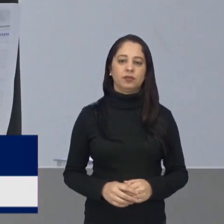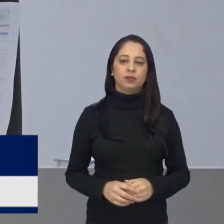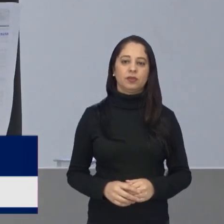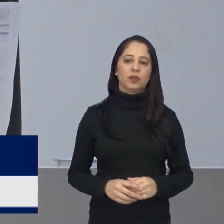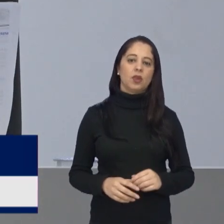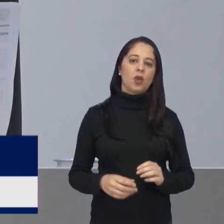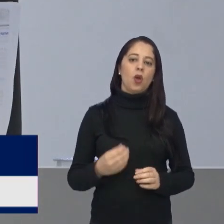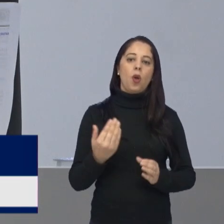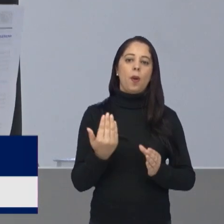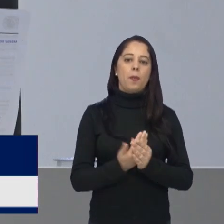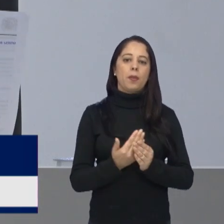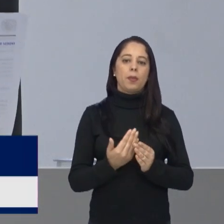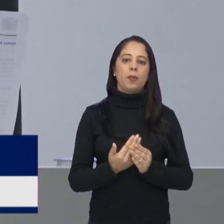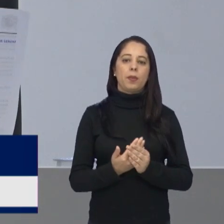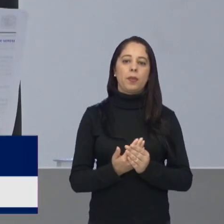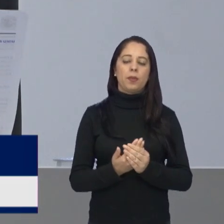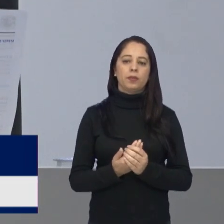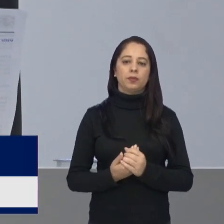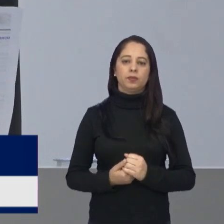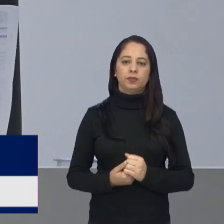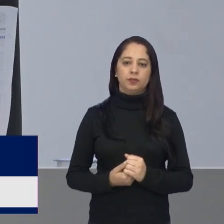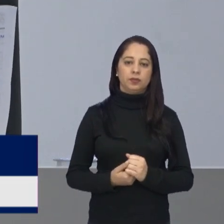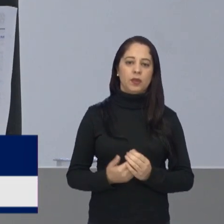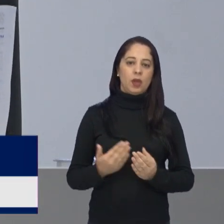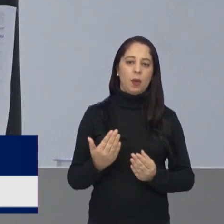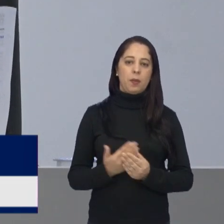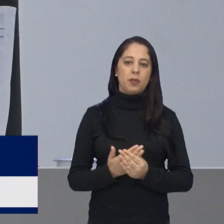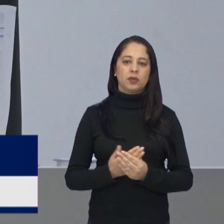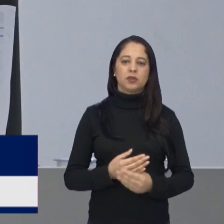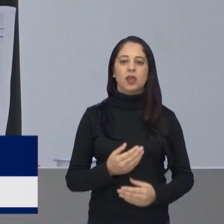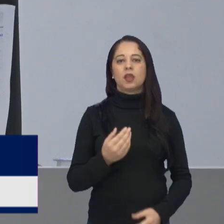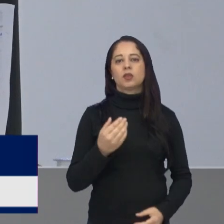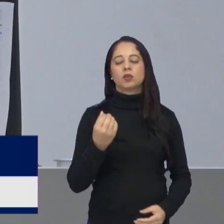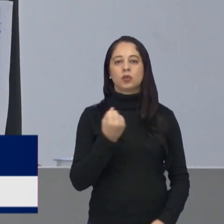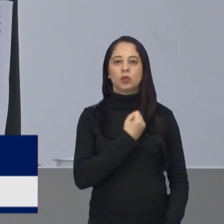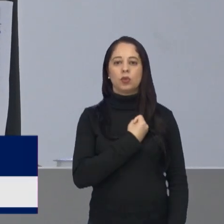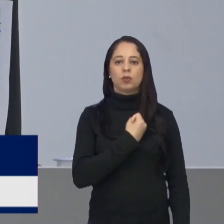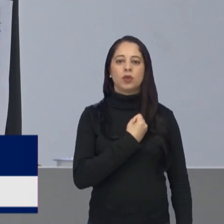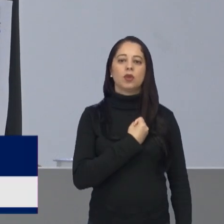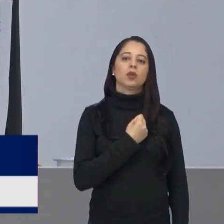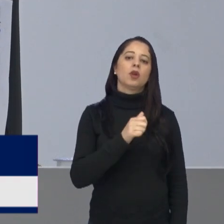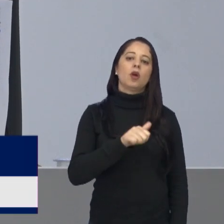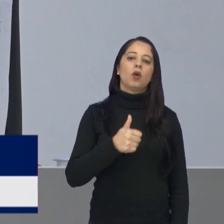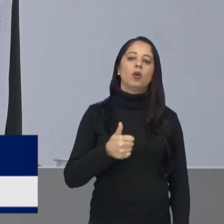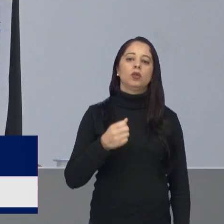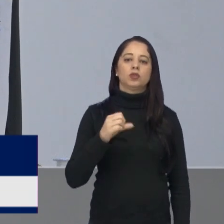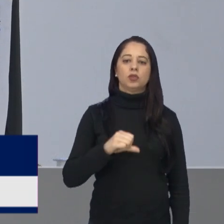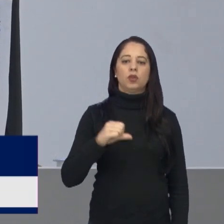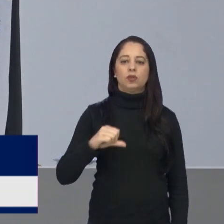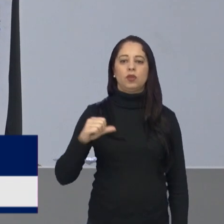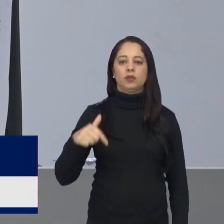Processo de número... Em votação, o processo de número